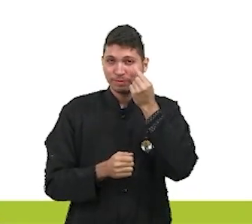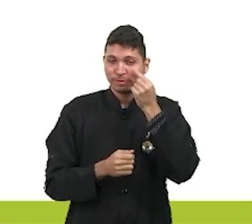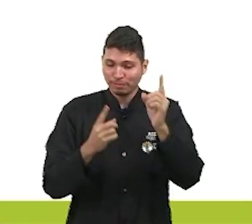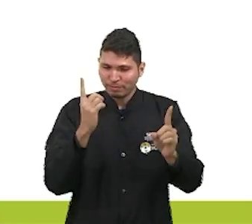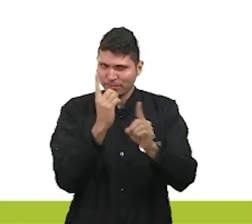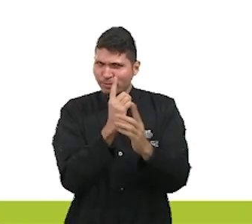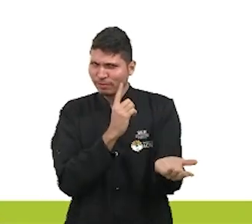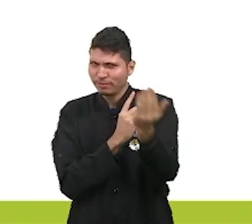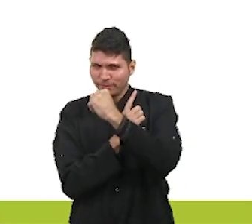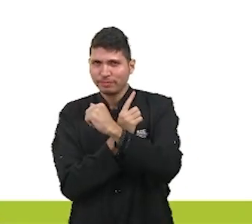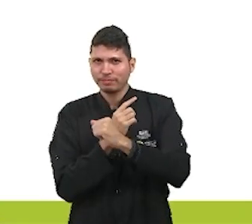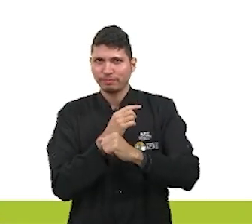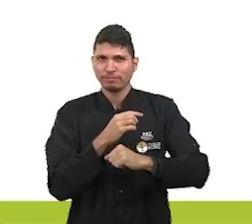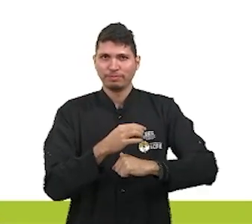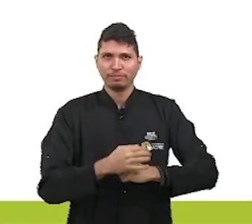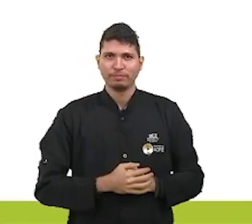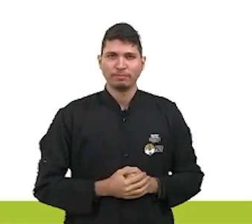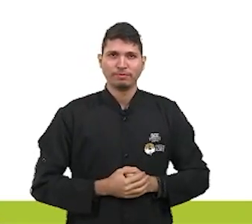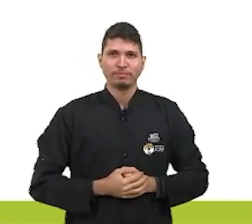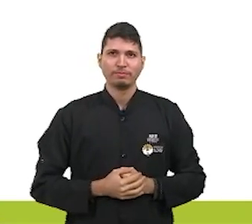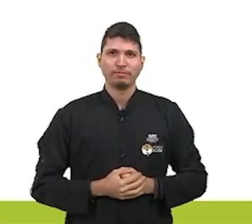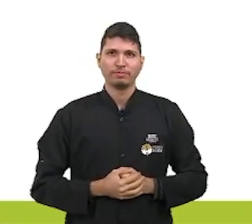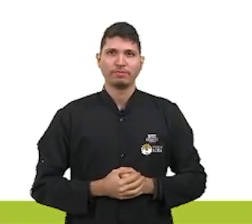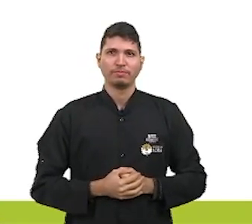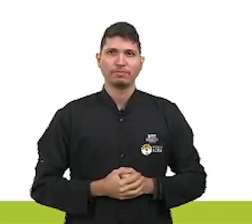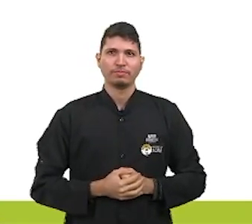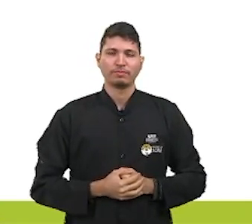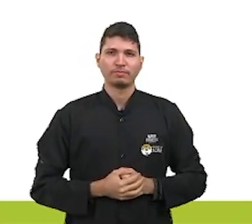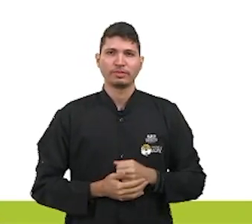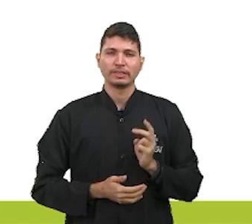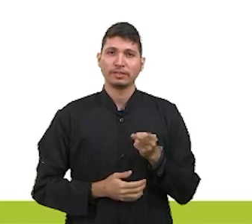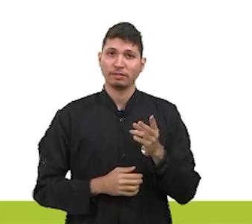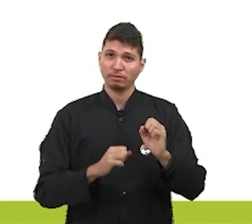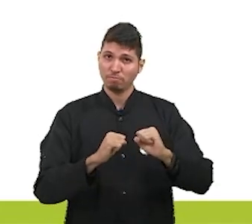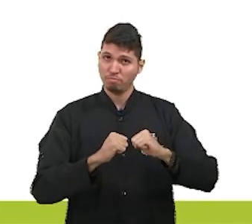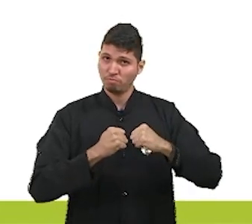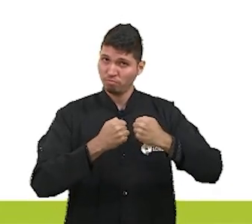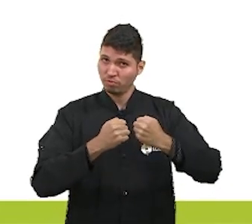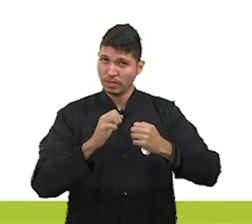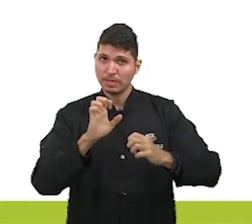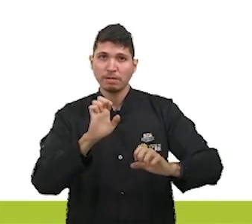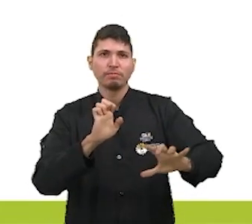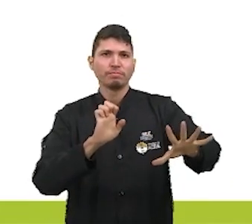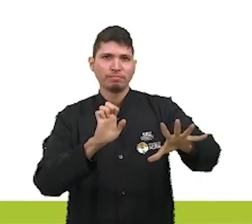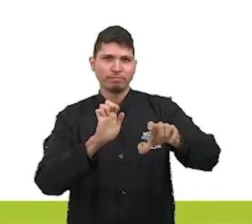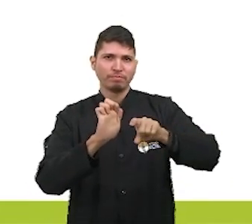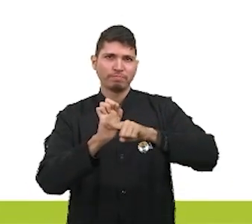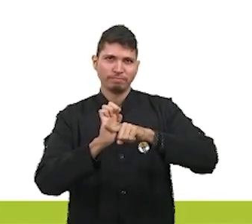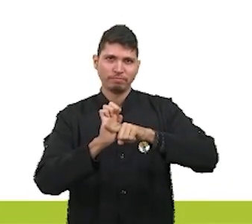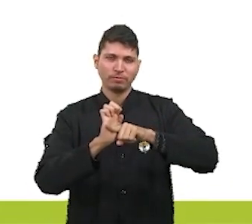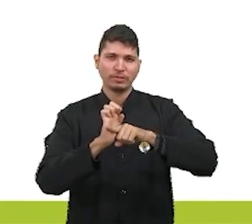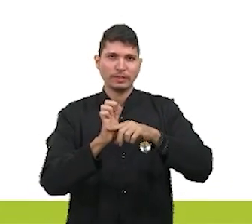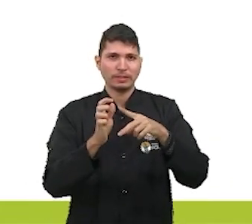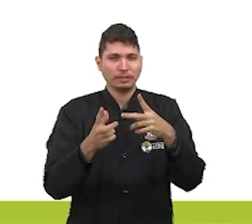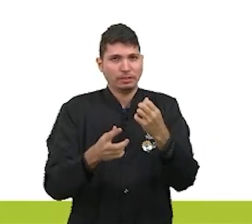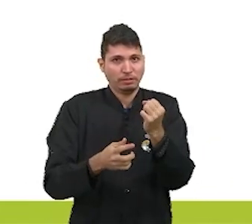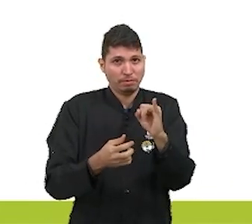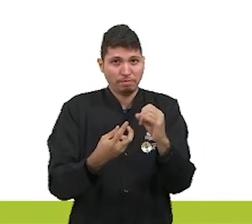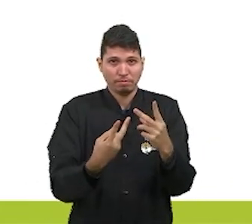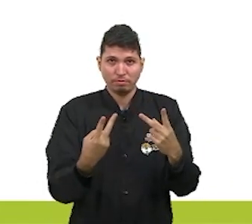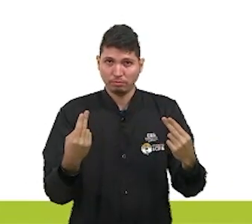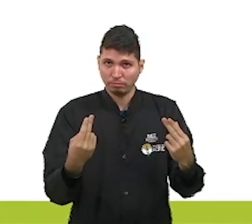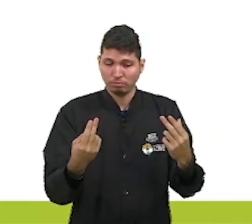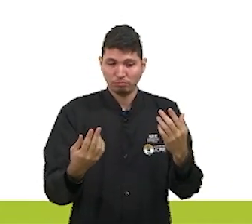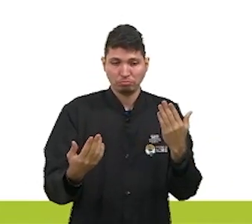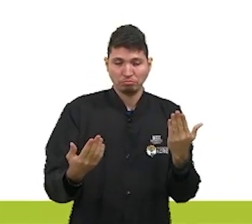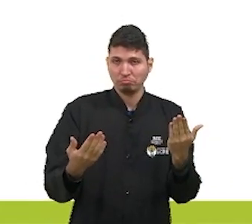Toda vez que o sentido, a força, né, a eletronegatividade for igual para ambos